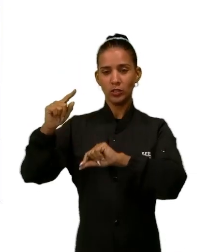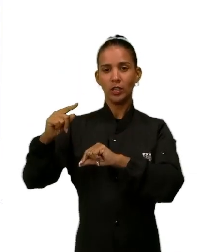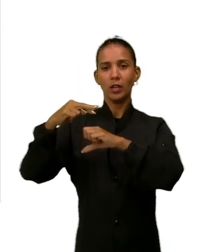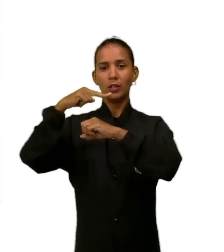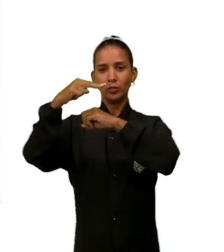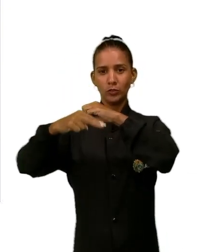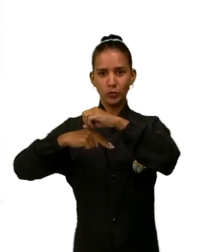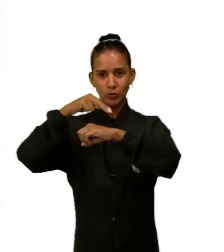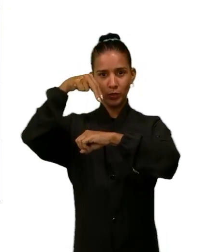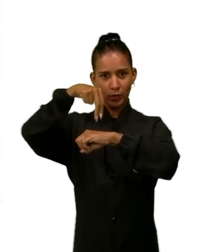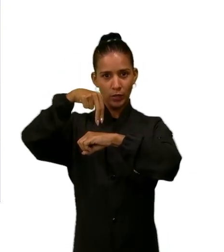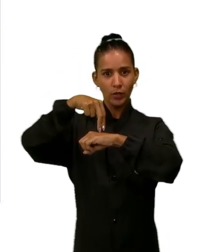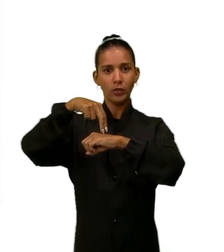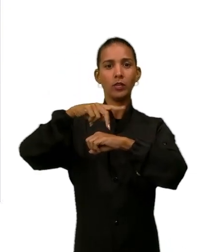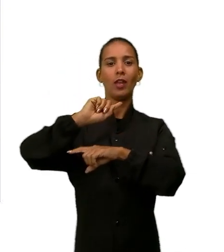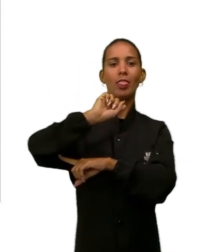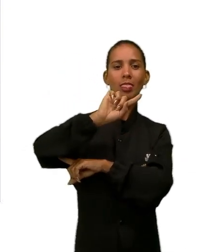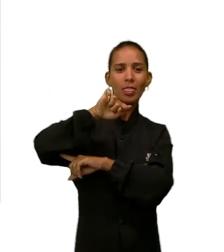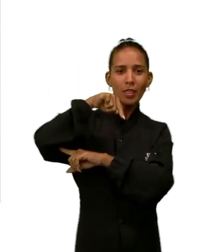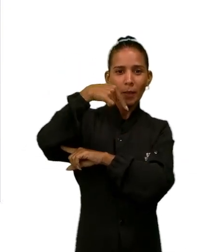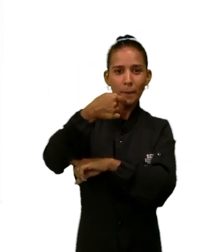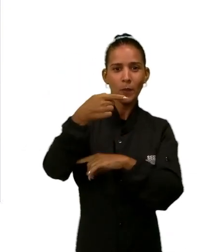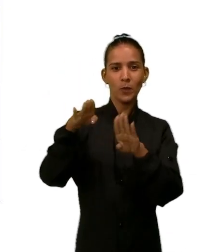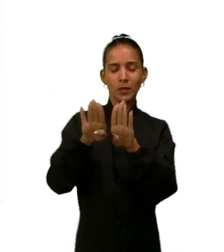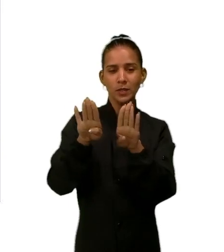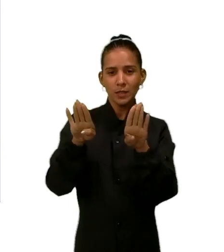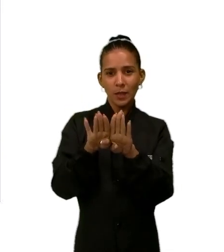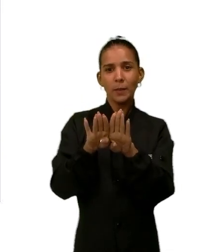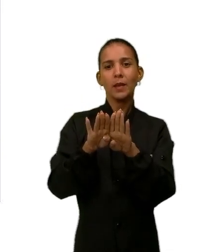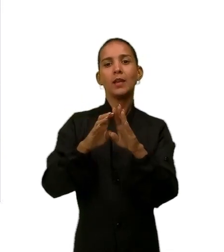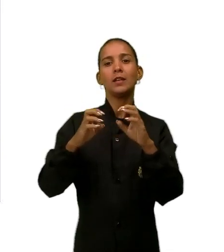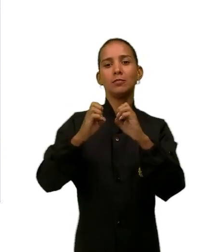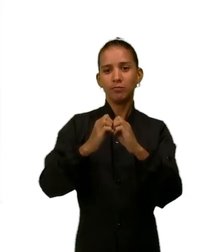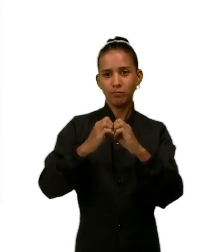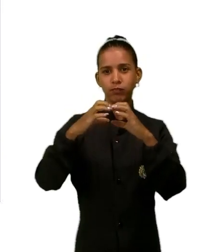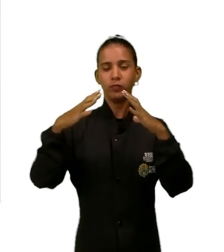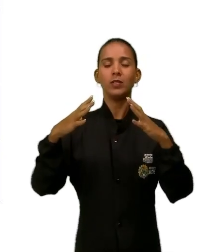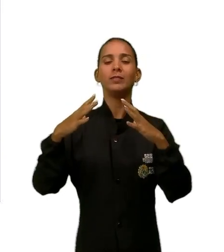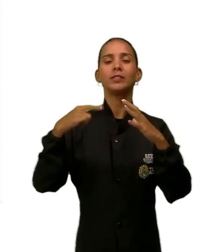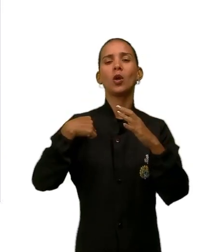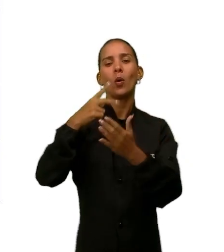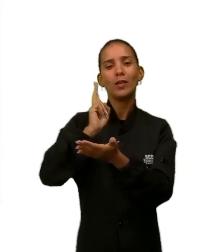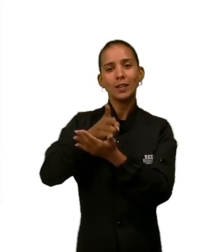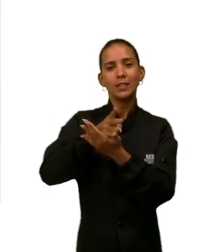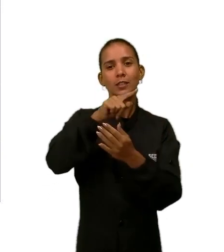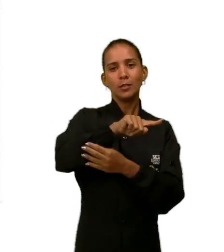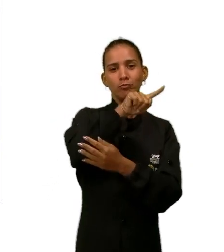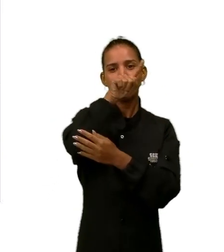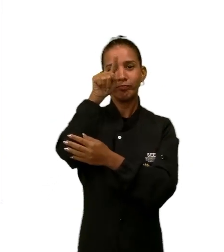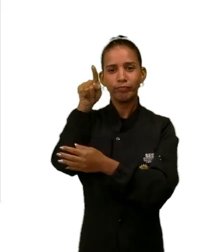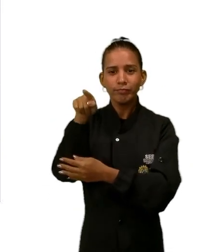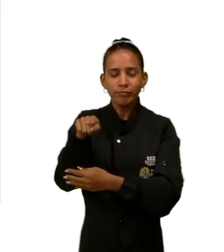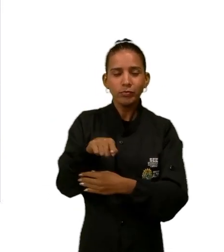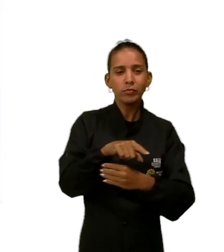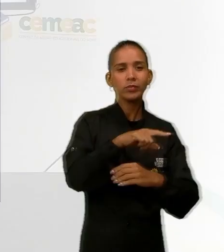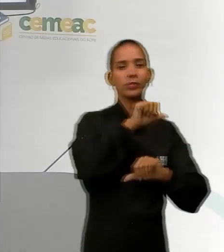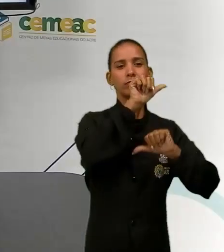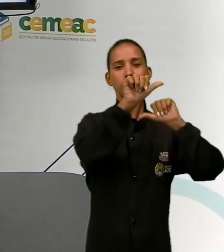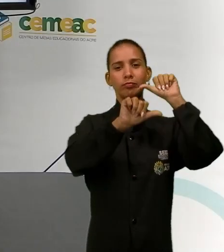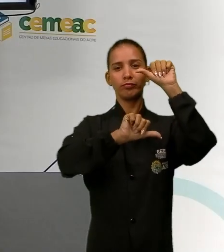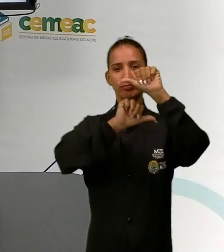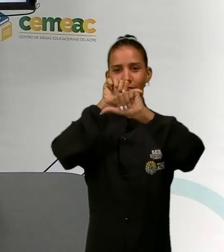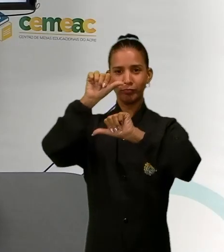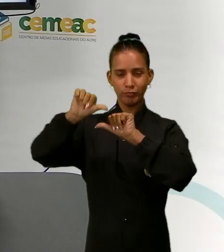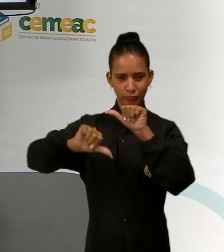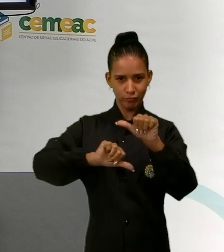E a partir desse remanescente, a gente vai ter a reciclagem e a criação de uma nova estrela. Então aí, quando